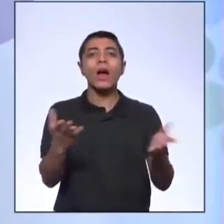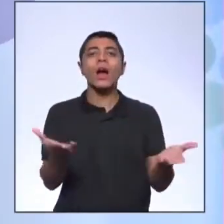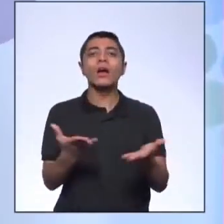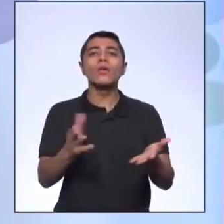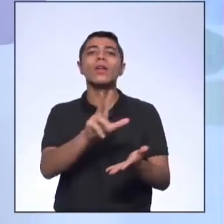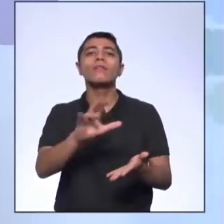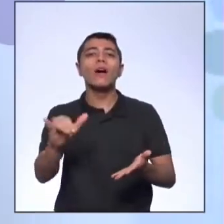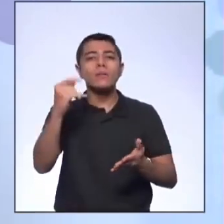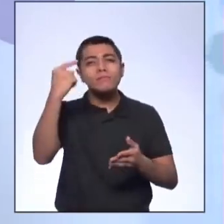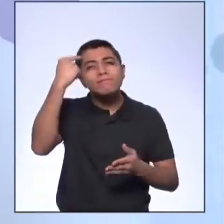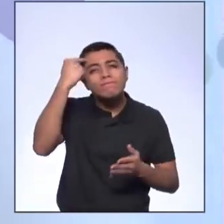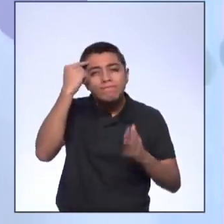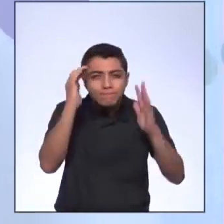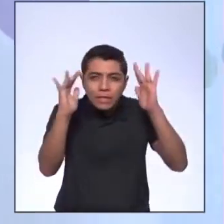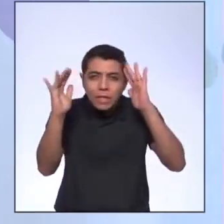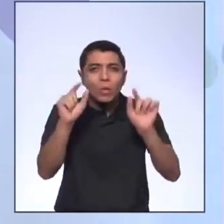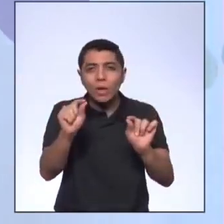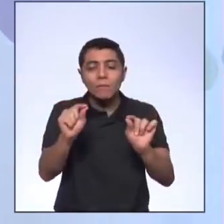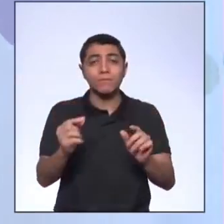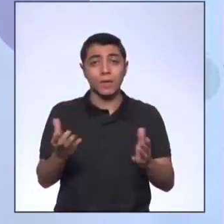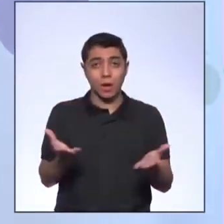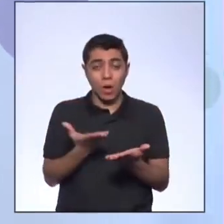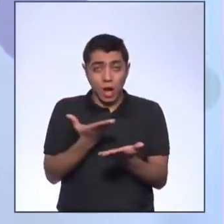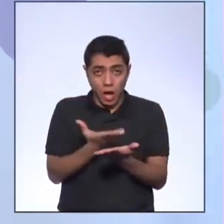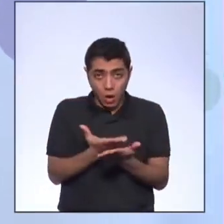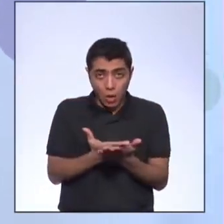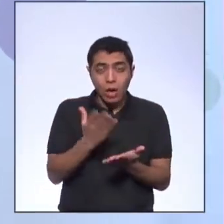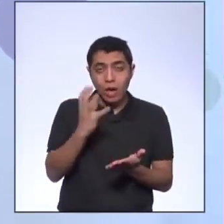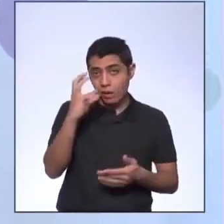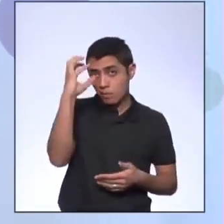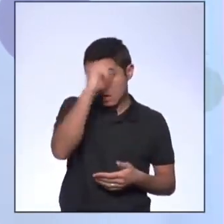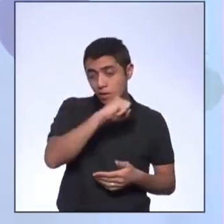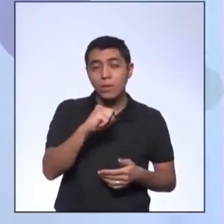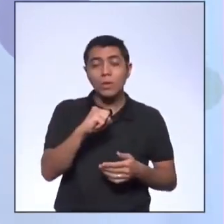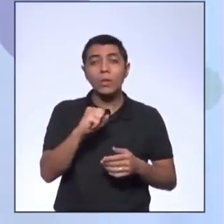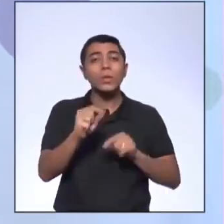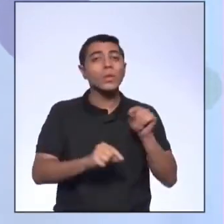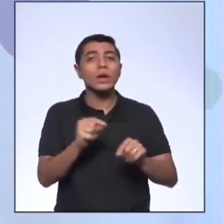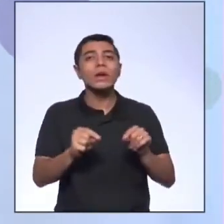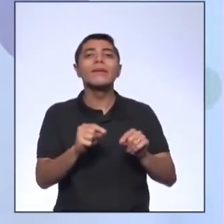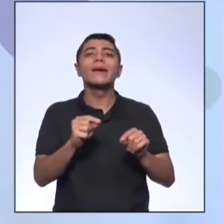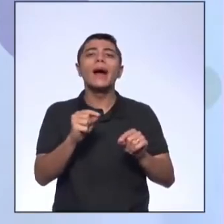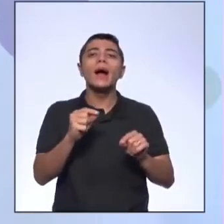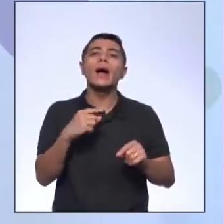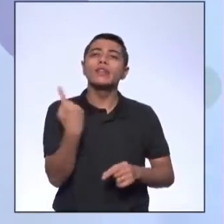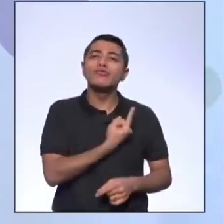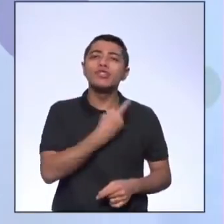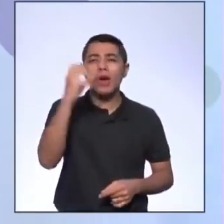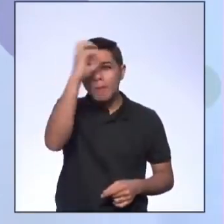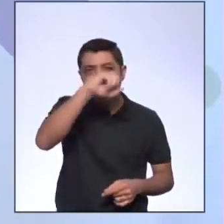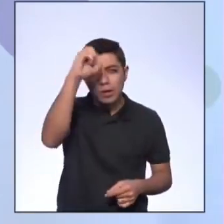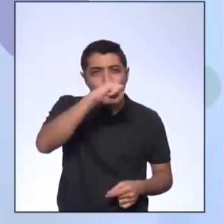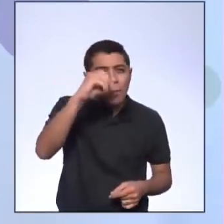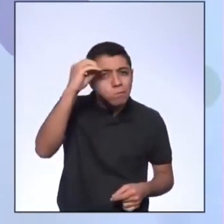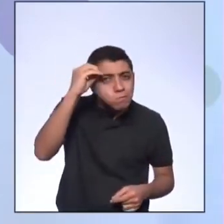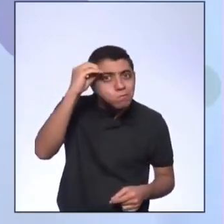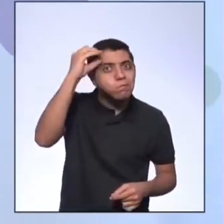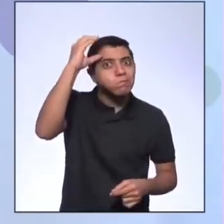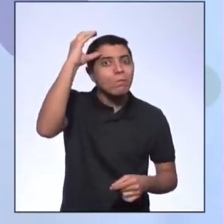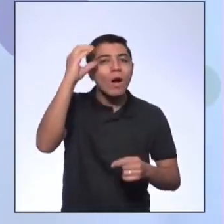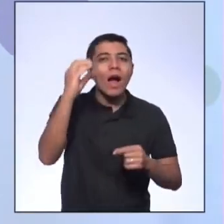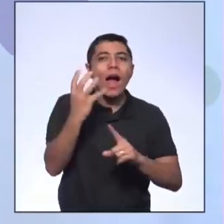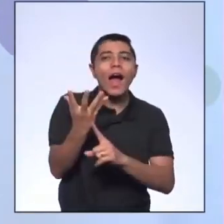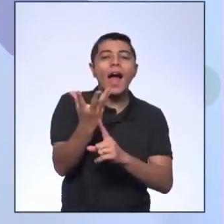neste momento? Nesta aula, a gente aprendeu um pouco mais sobre o quê? A gente aprofundou conhecimentos sobre o que são as linguagens